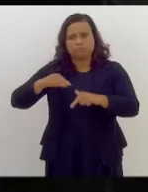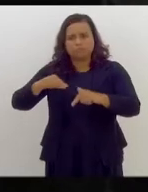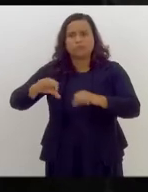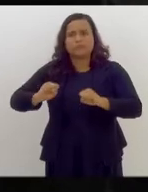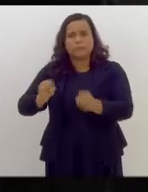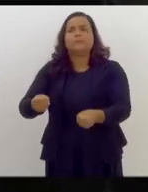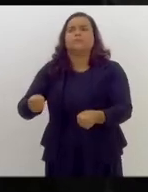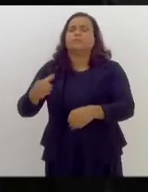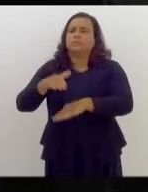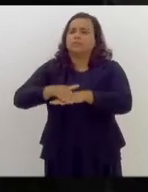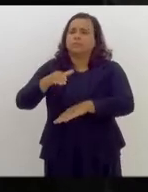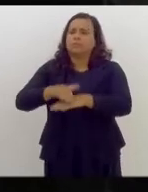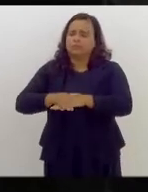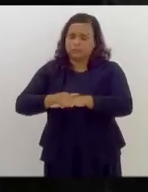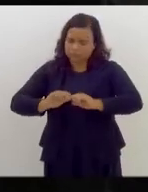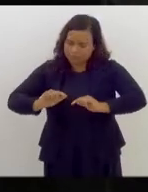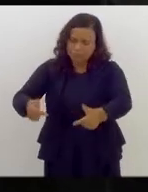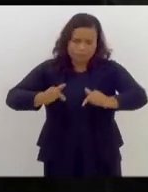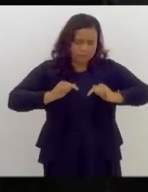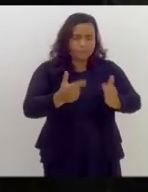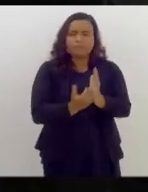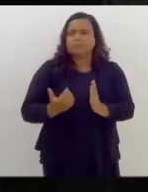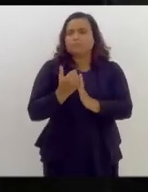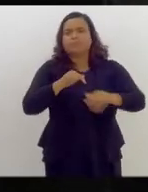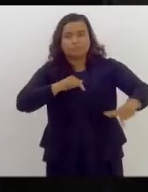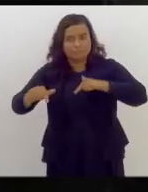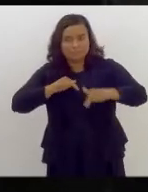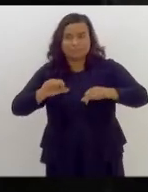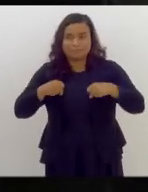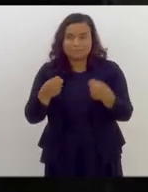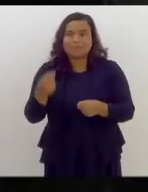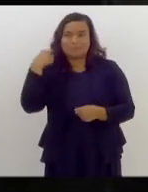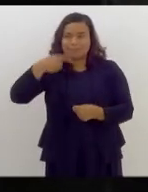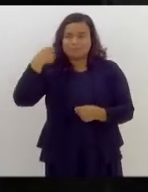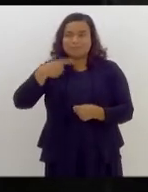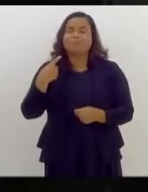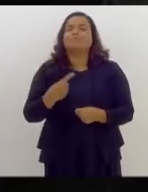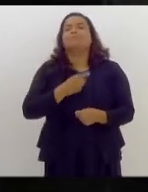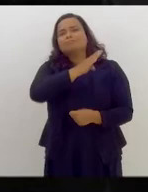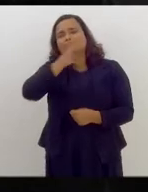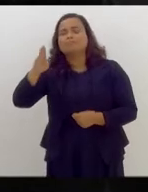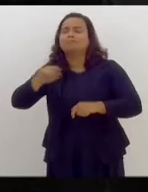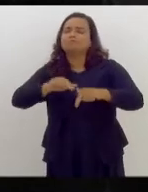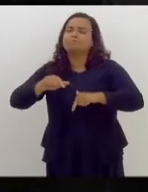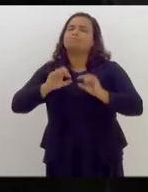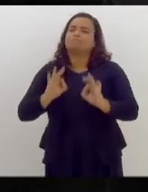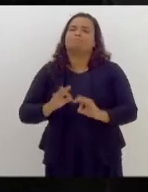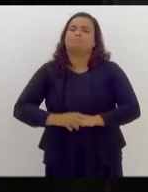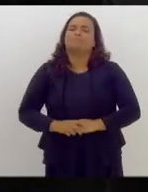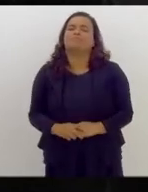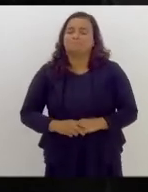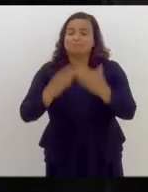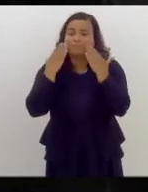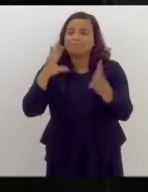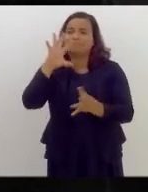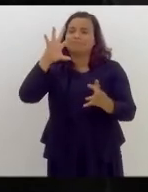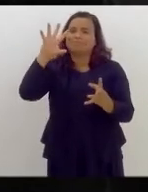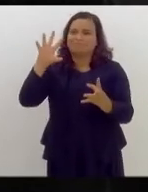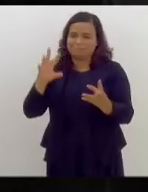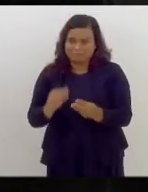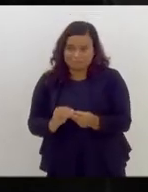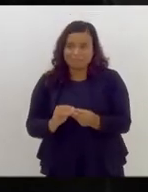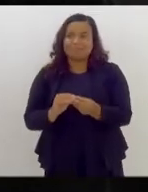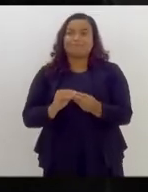em exercer cada vez mais esse trabalho como advogado. Isso para demonstrar